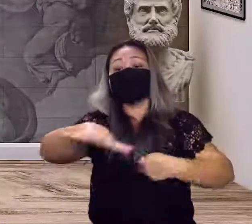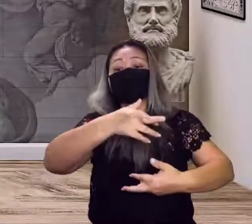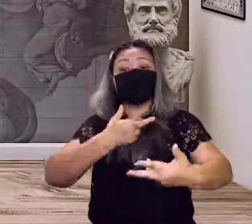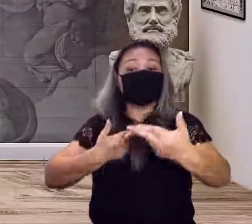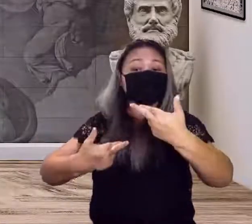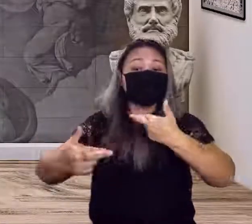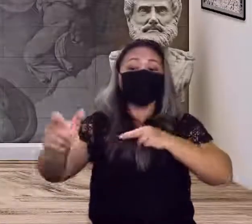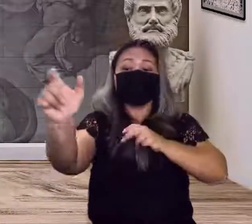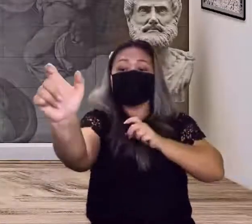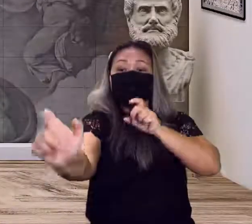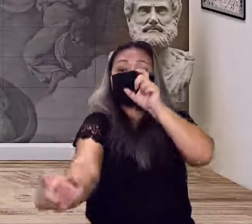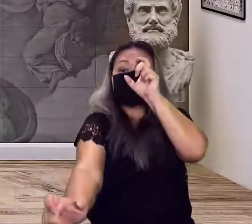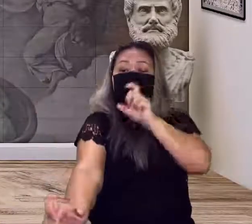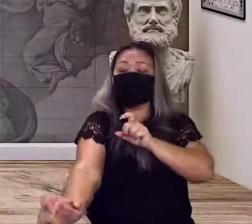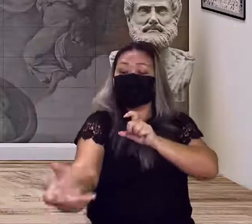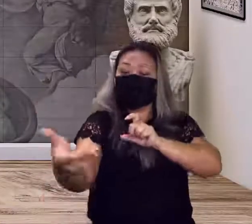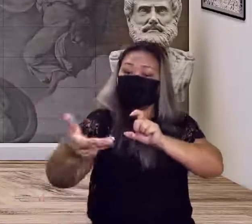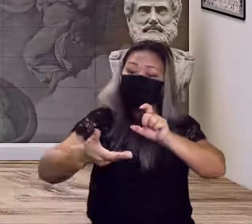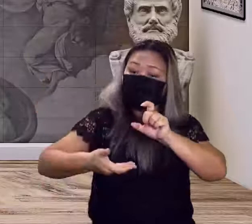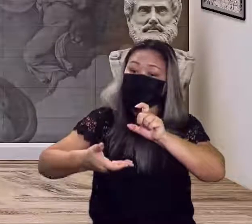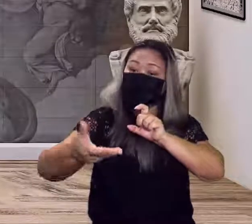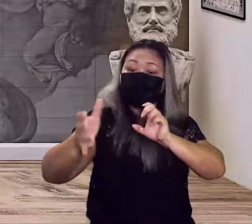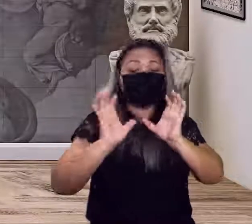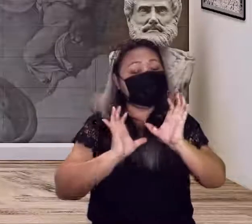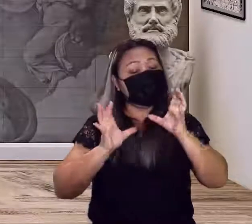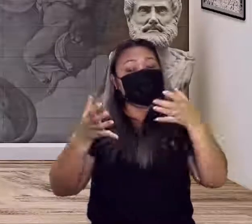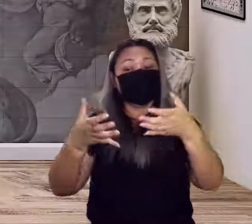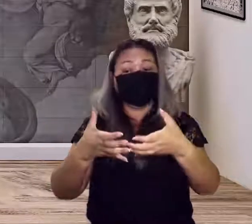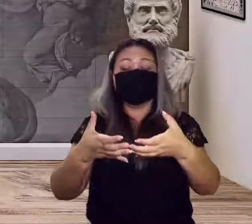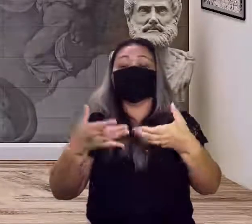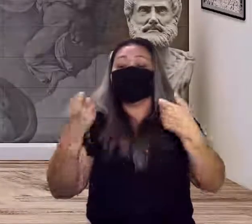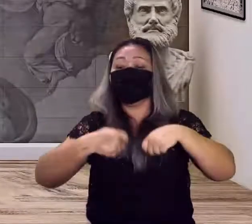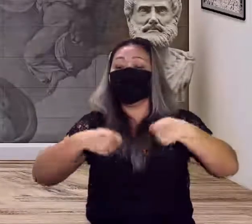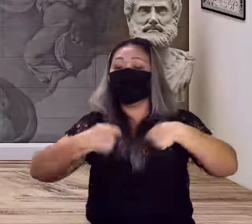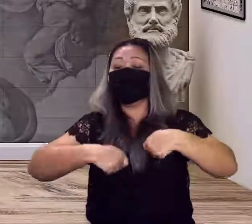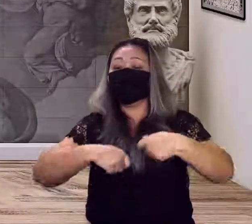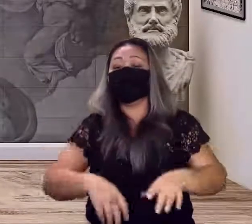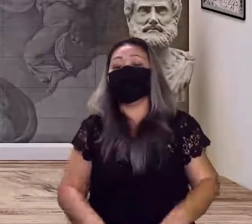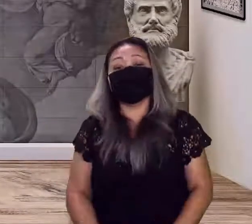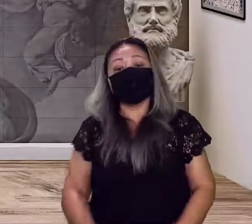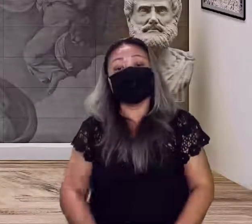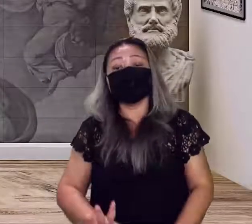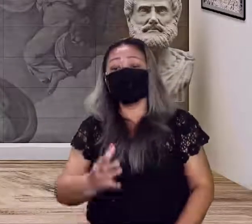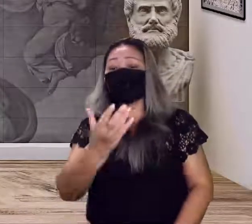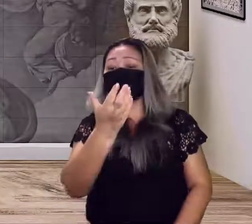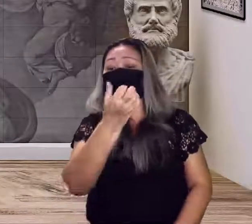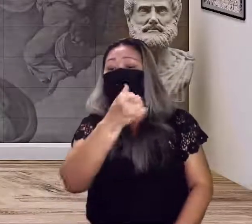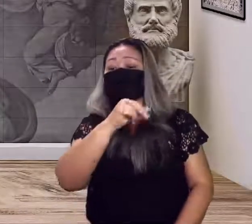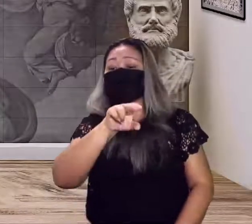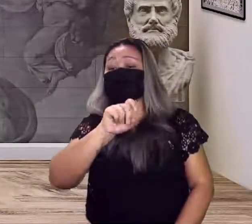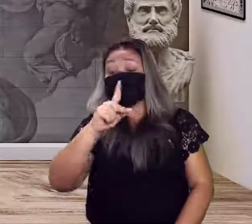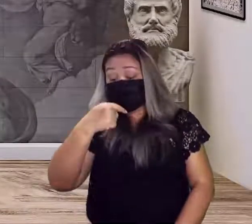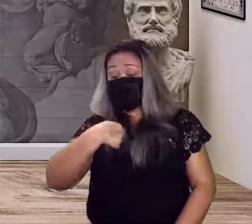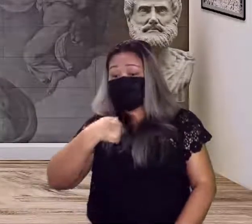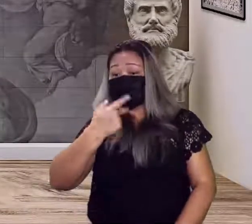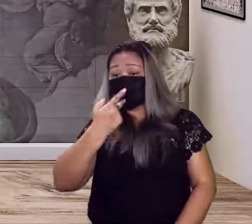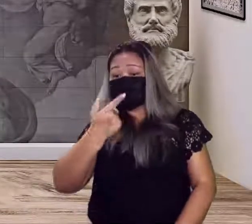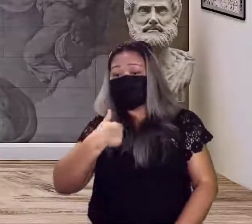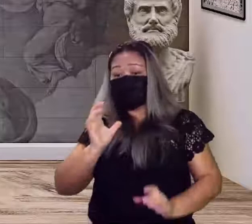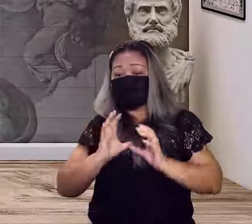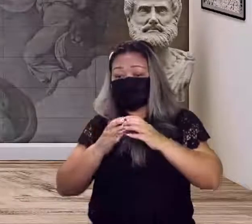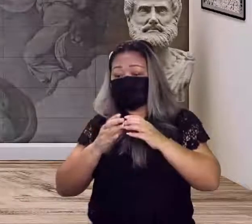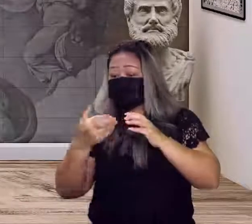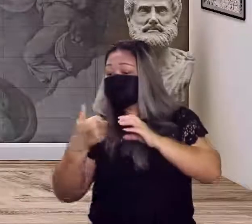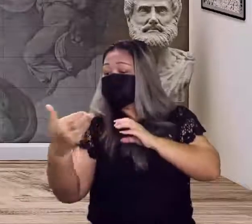relação interpessoal com as pessoas. Em grupos também, tá? É necessário ter isso. Seja sincero consigo mesmo, com você e com o seu